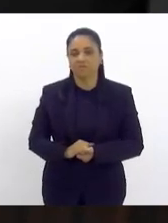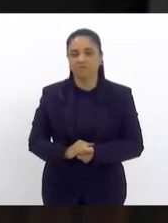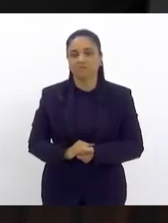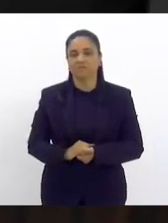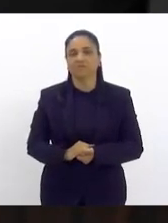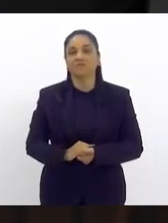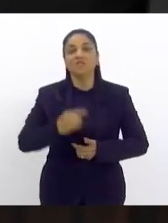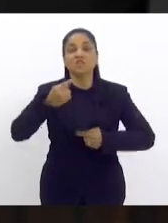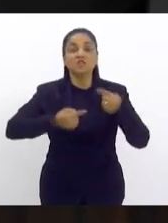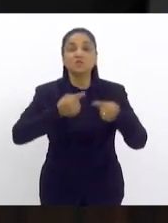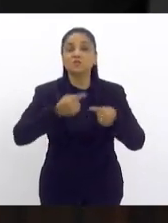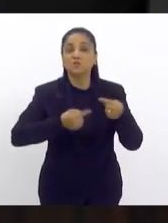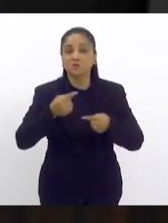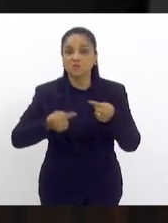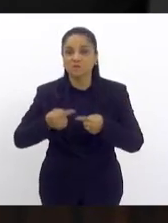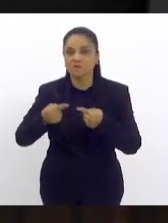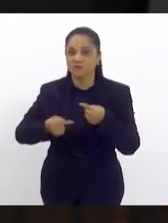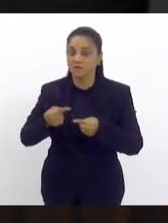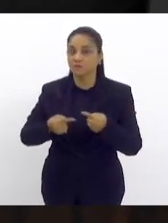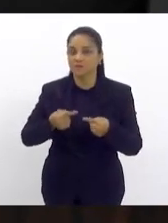em discussão